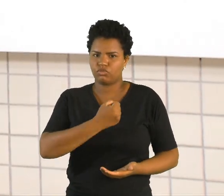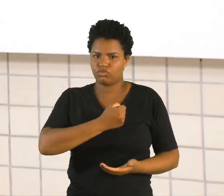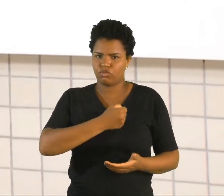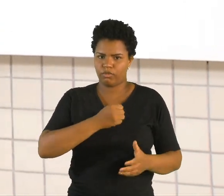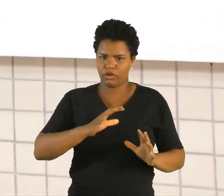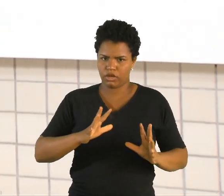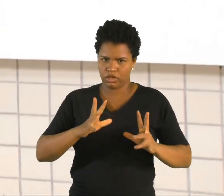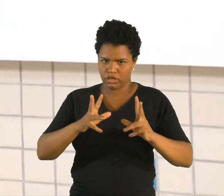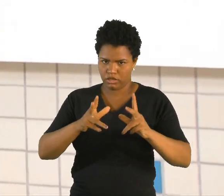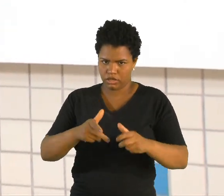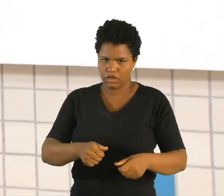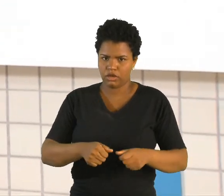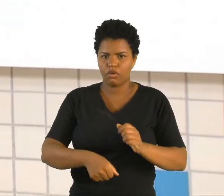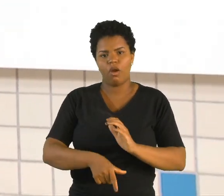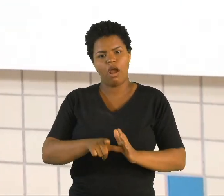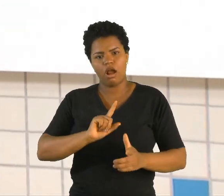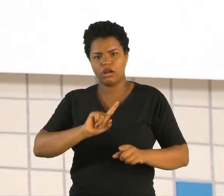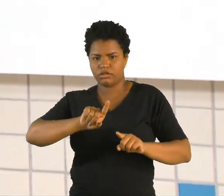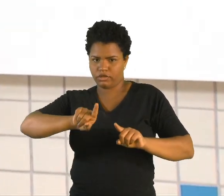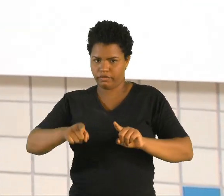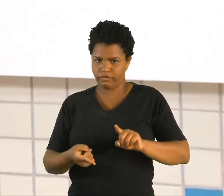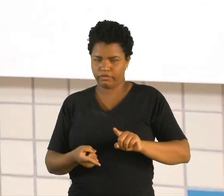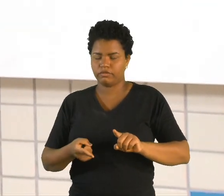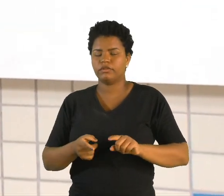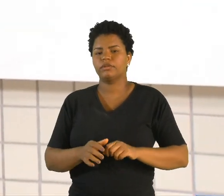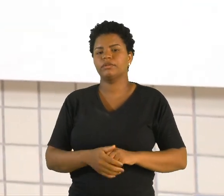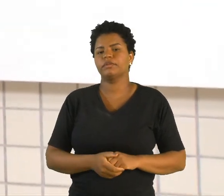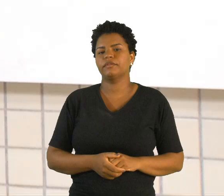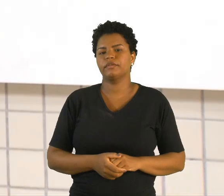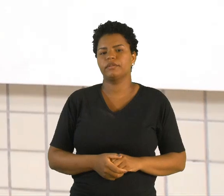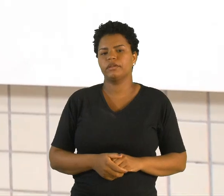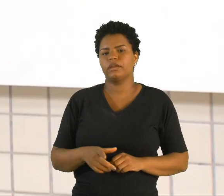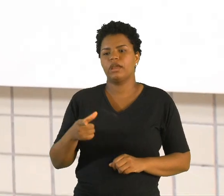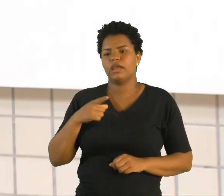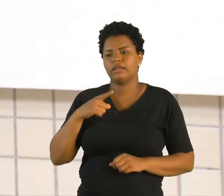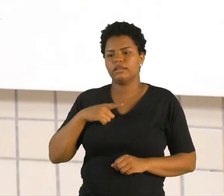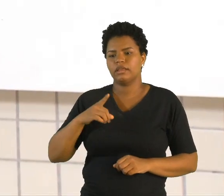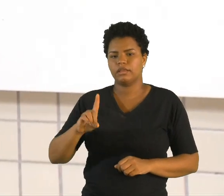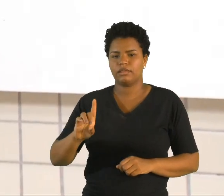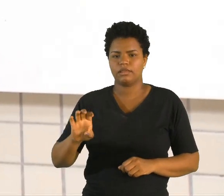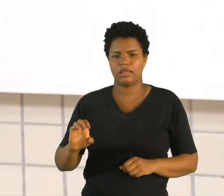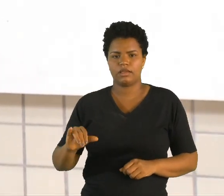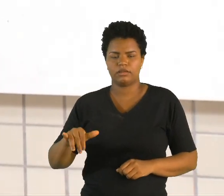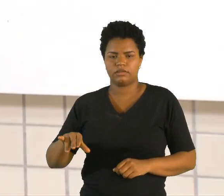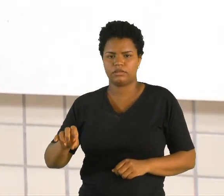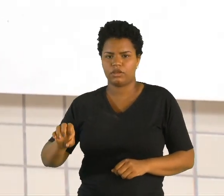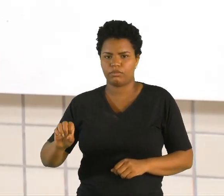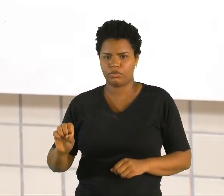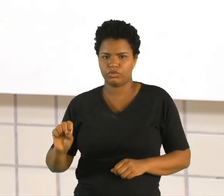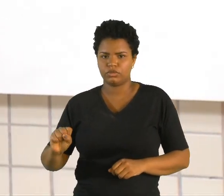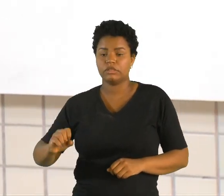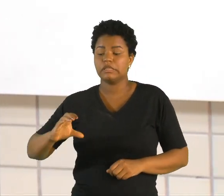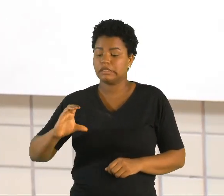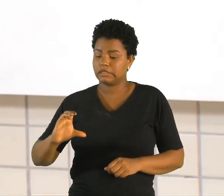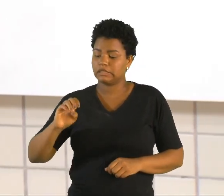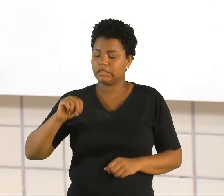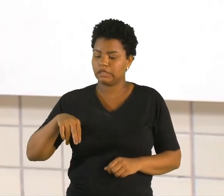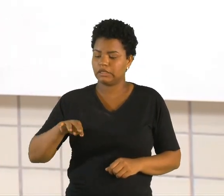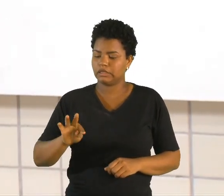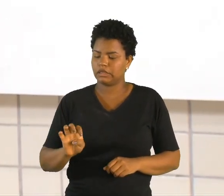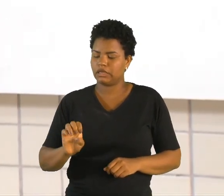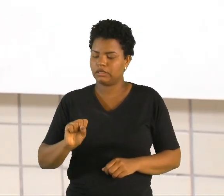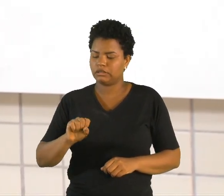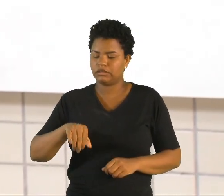antes da vírgula. Nós vamos trabalhar os décimos, centésimos e milésimos,